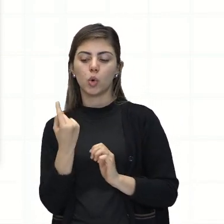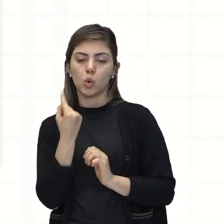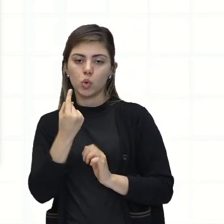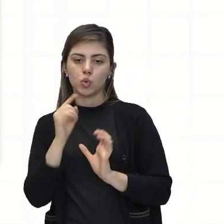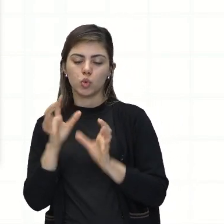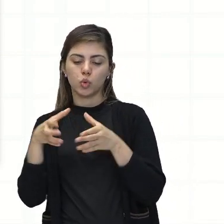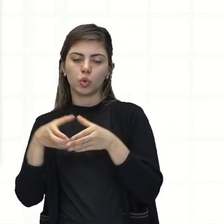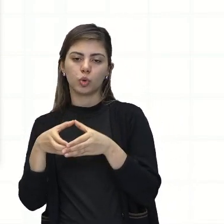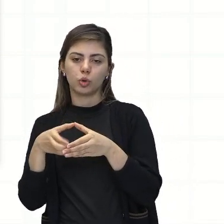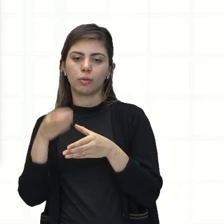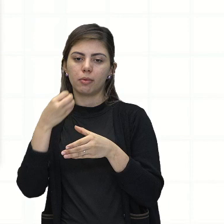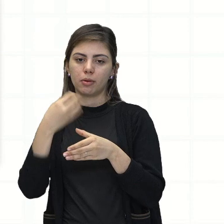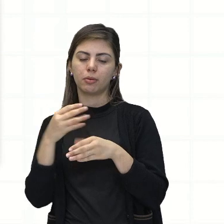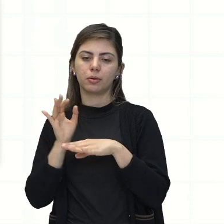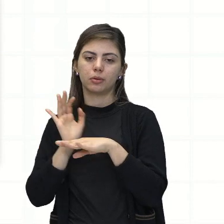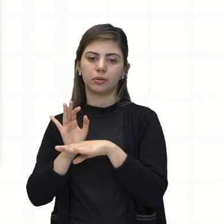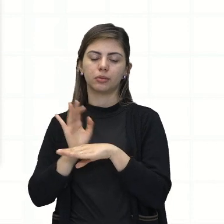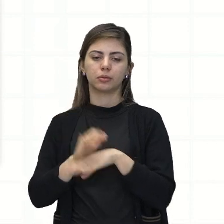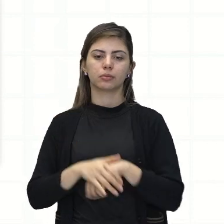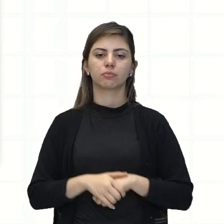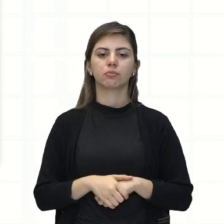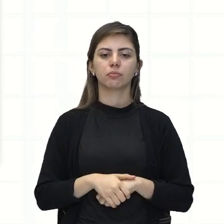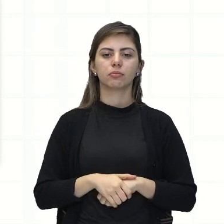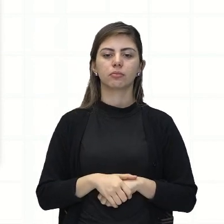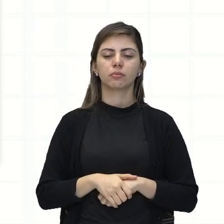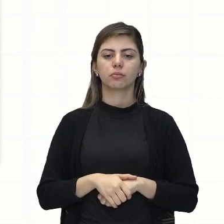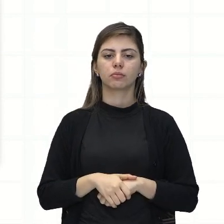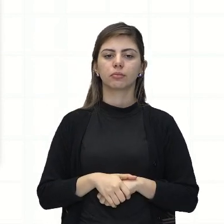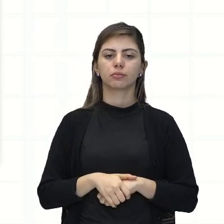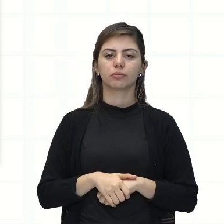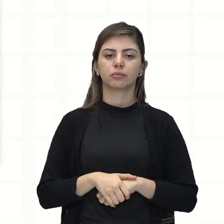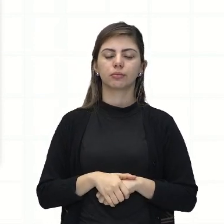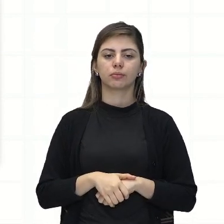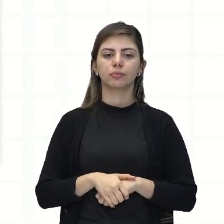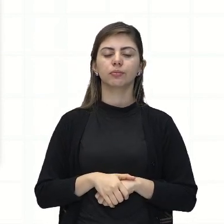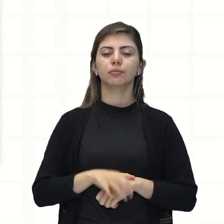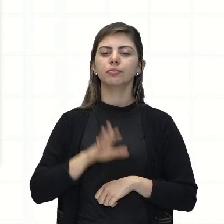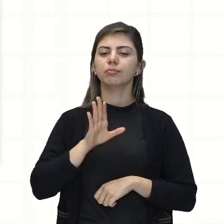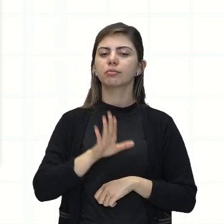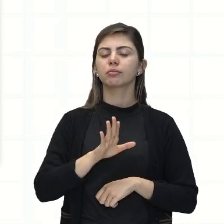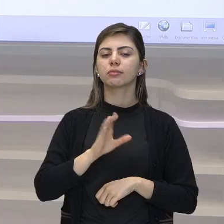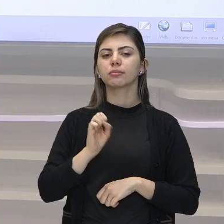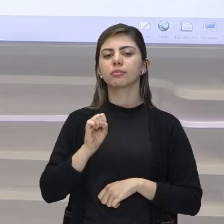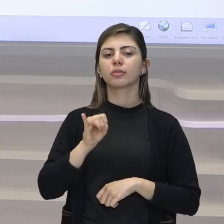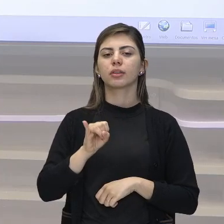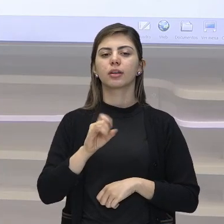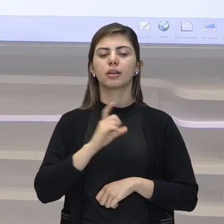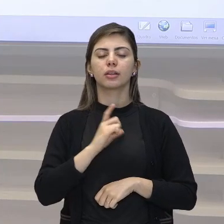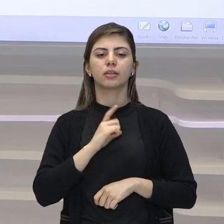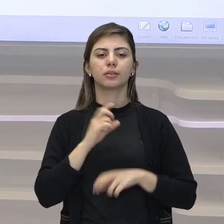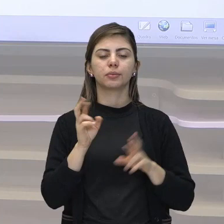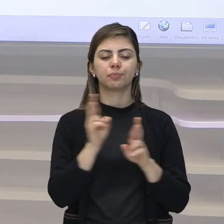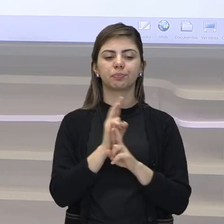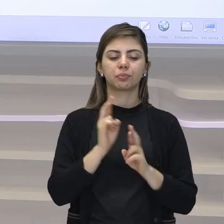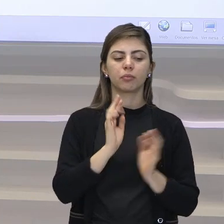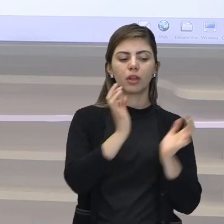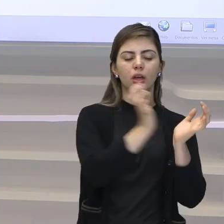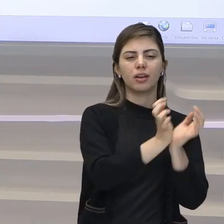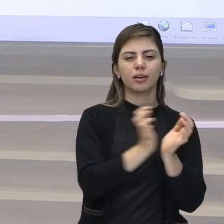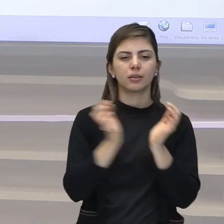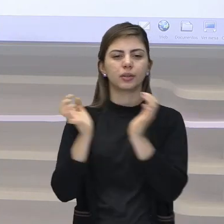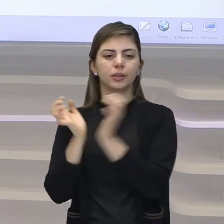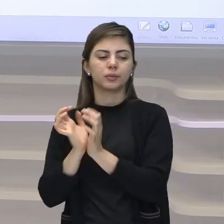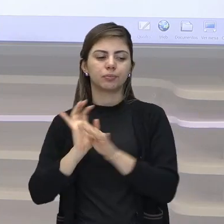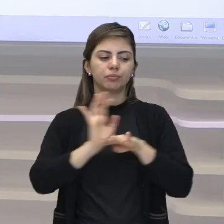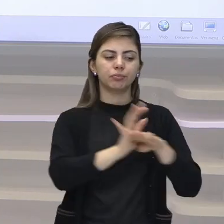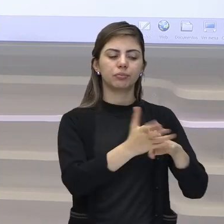é beneficiado. Agora, quando a gente tem uma relação onde ambos são beneficiados, né, a